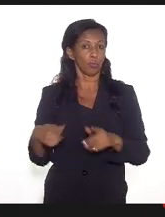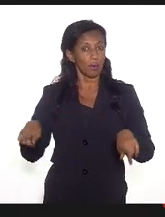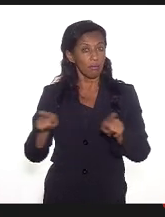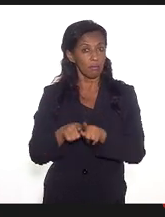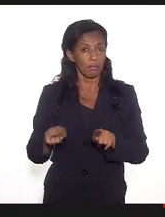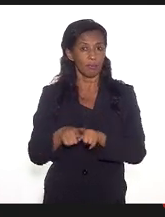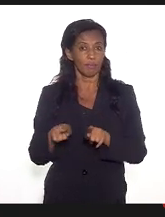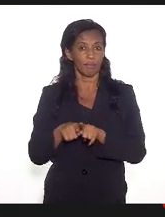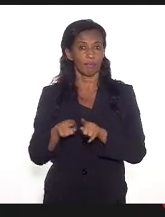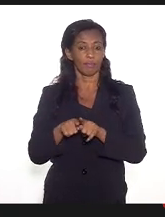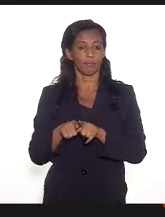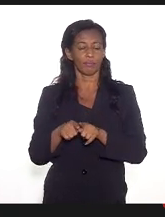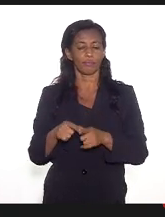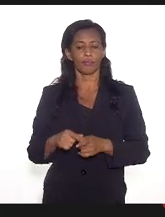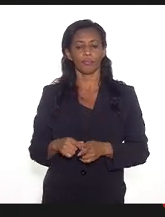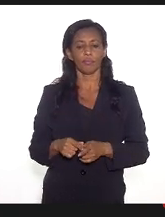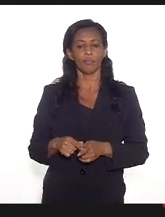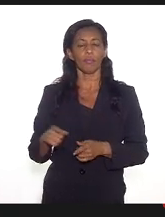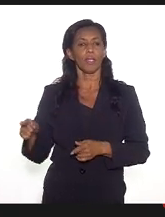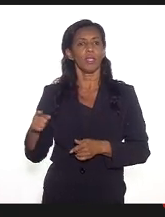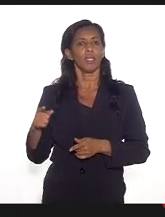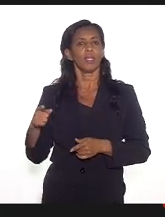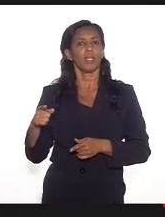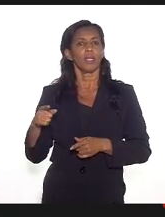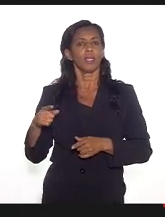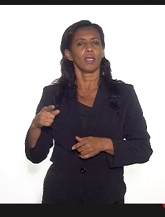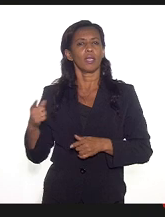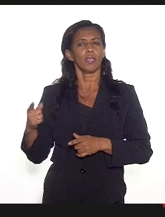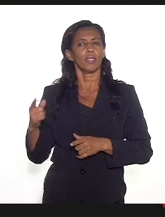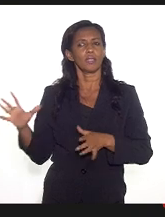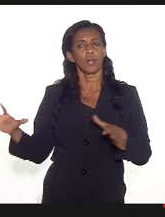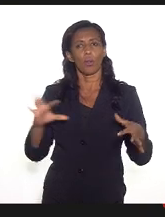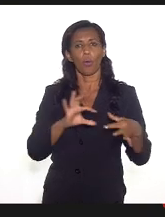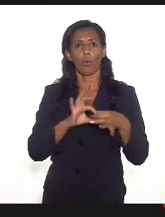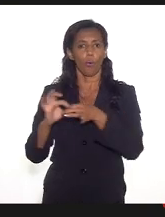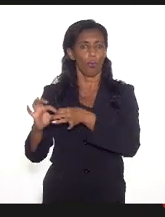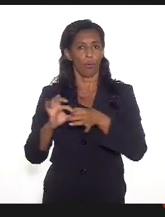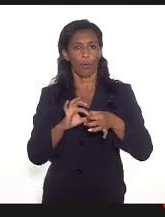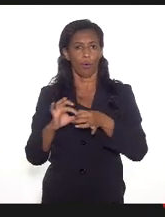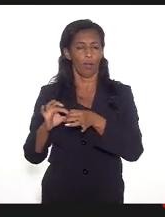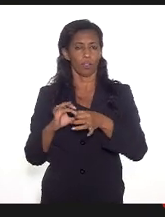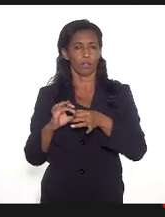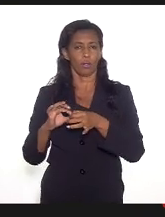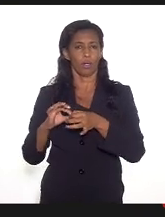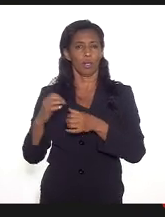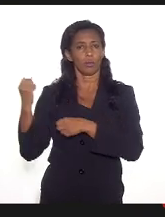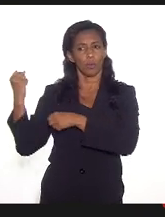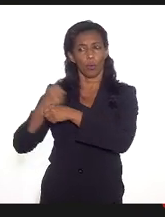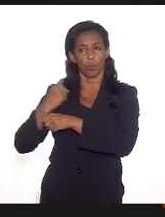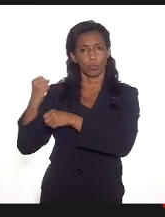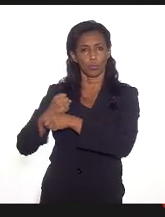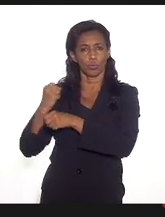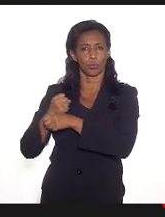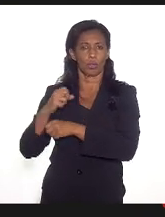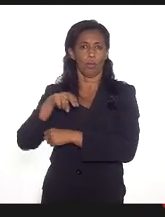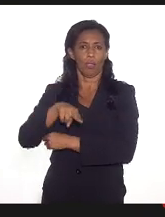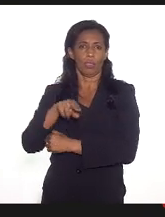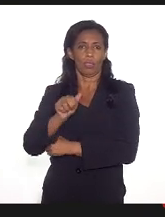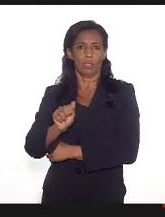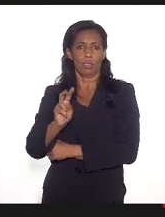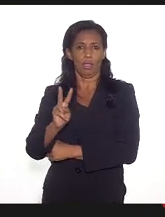logicamente, descomissionamento e desmantelamento se correlaciona diretamente com a construção e reparação naval,